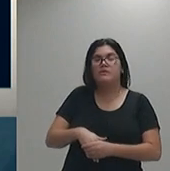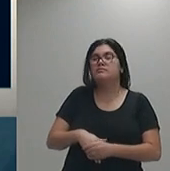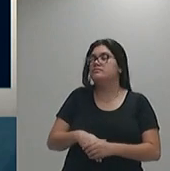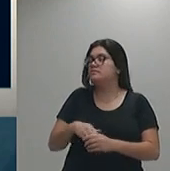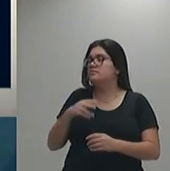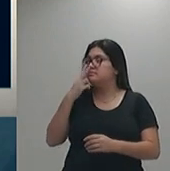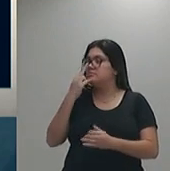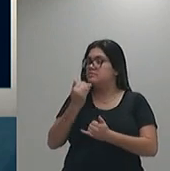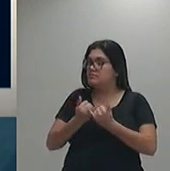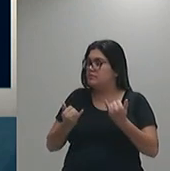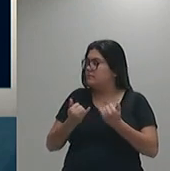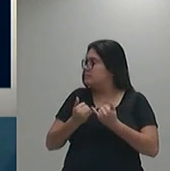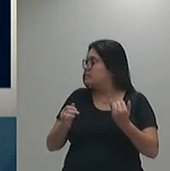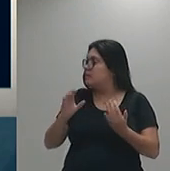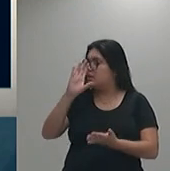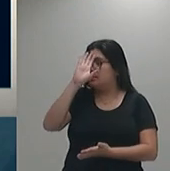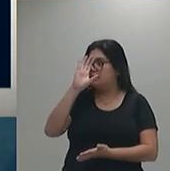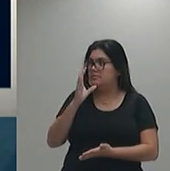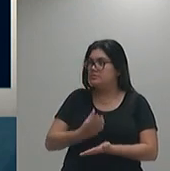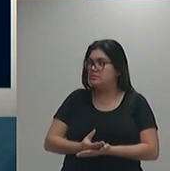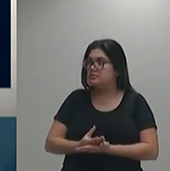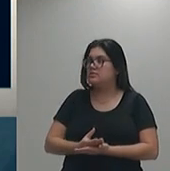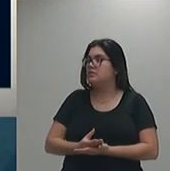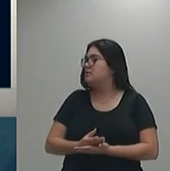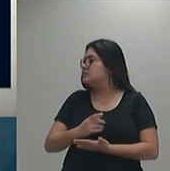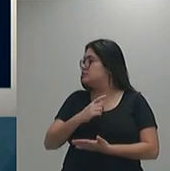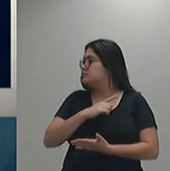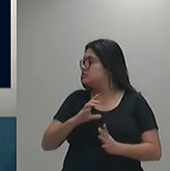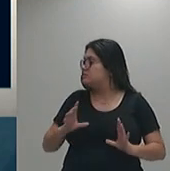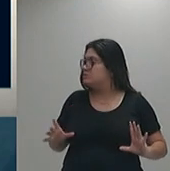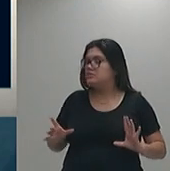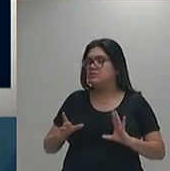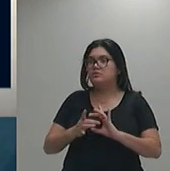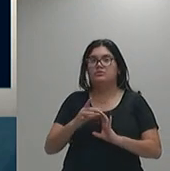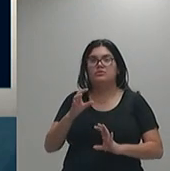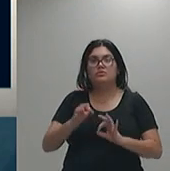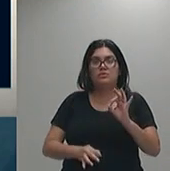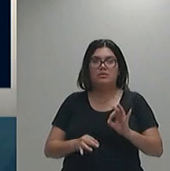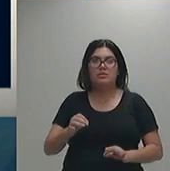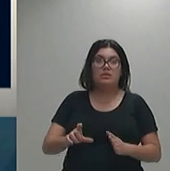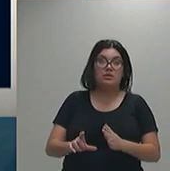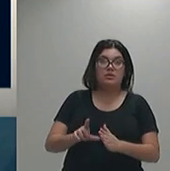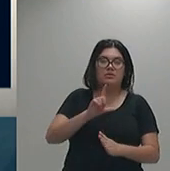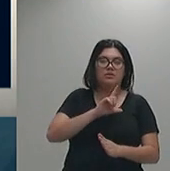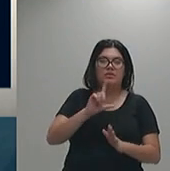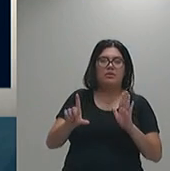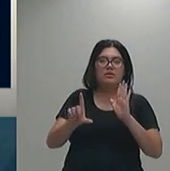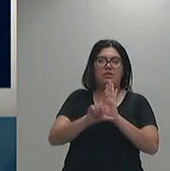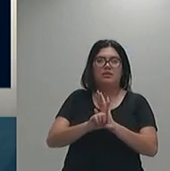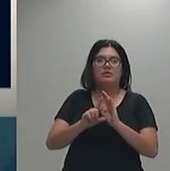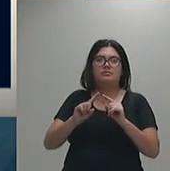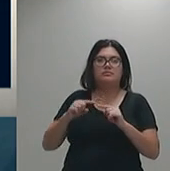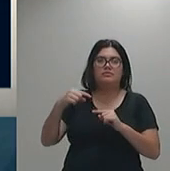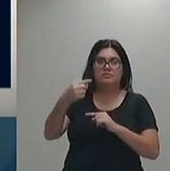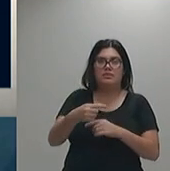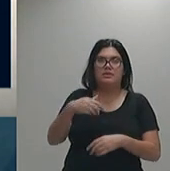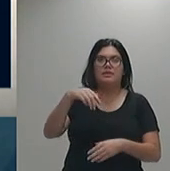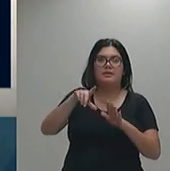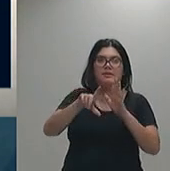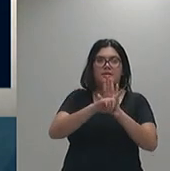tese é inteiramente convergente conjugados anteriores à Lei e posteriores a lei quatro